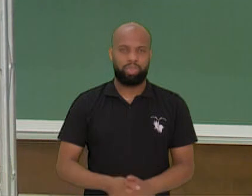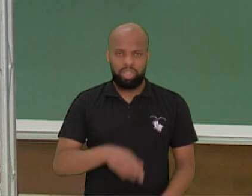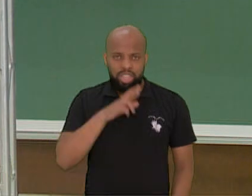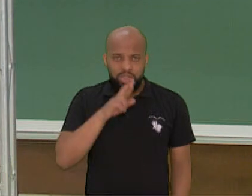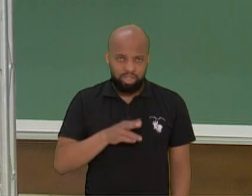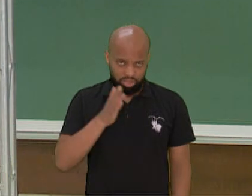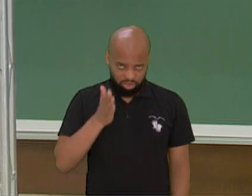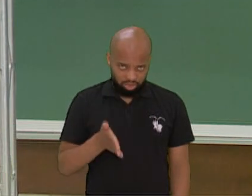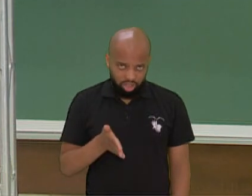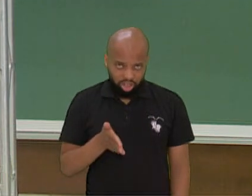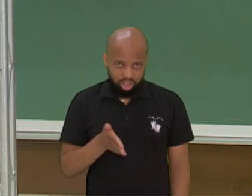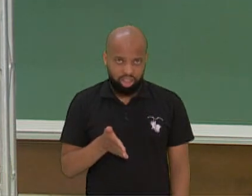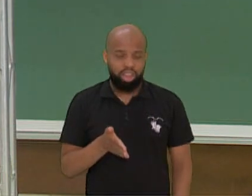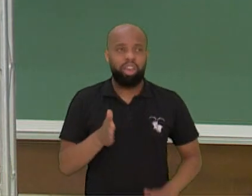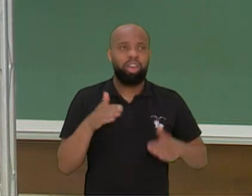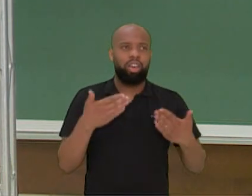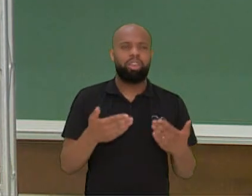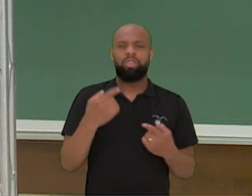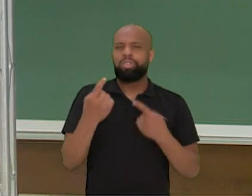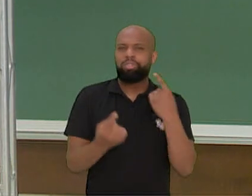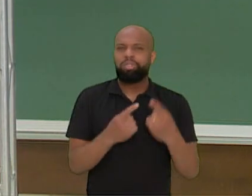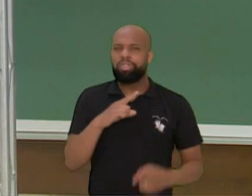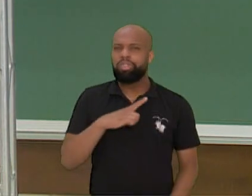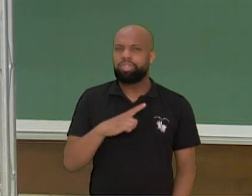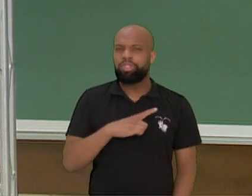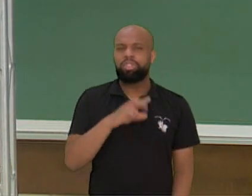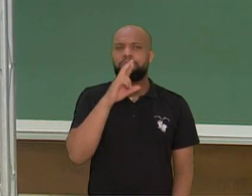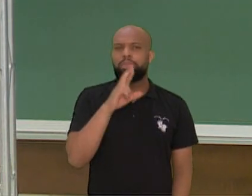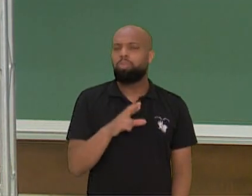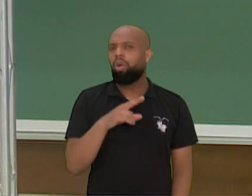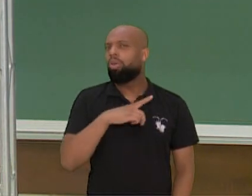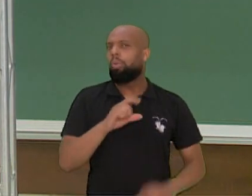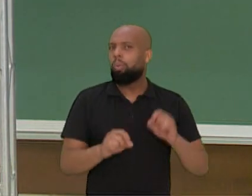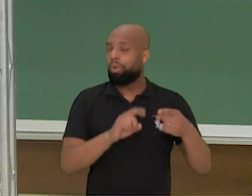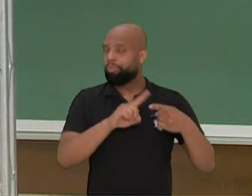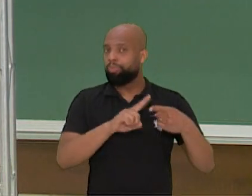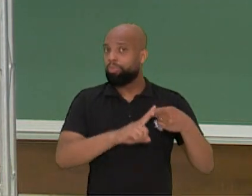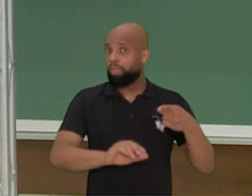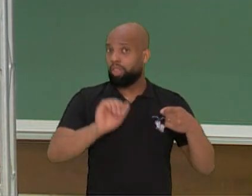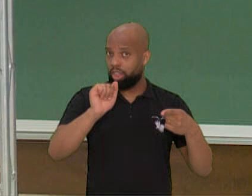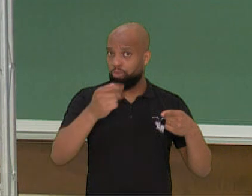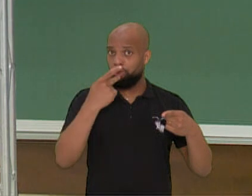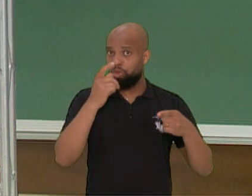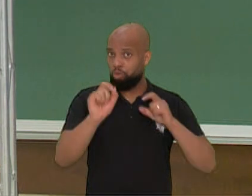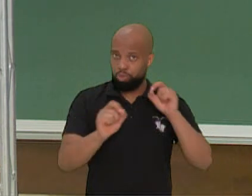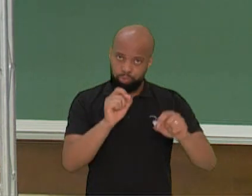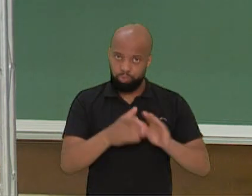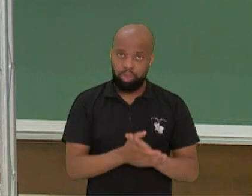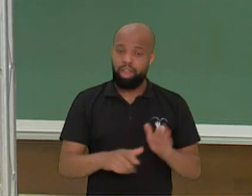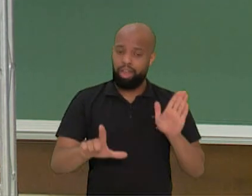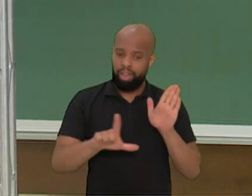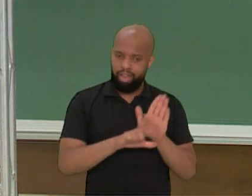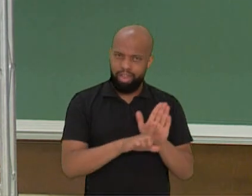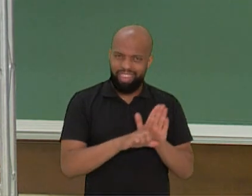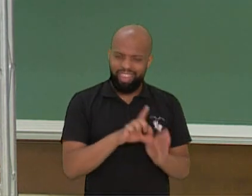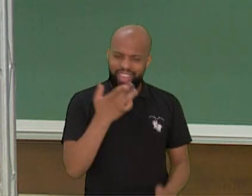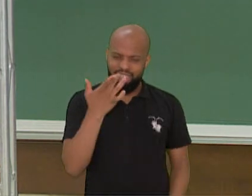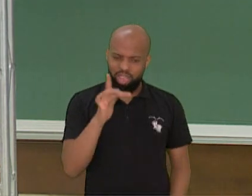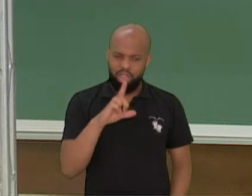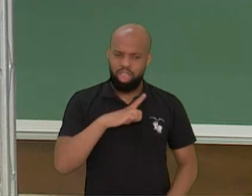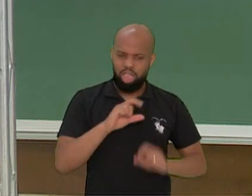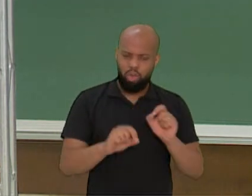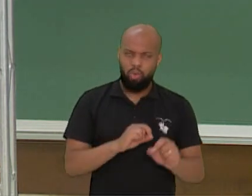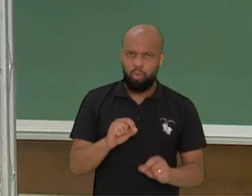Respondido, meus alunos. Então, quais eram as nossas alternativas para a pergunta? Nós tínhamos a letra A, em que ela dizia: a Lei Áurea previa